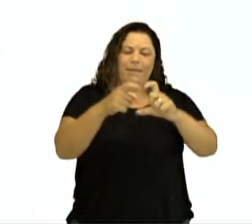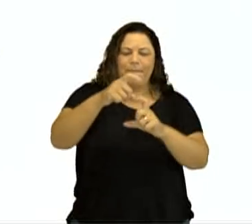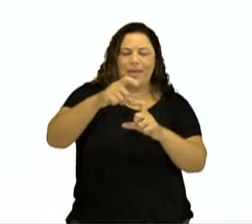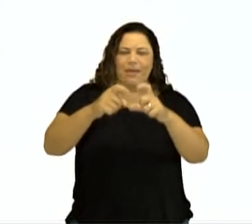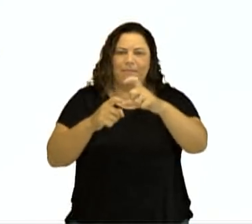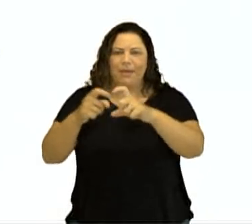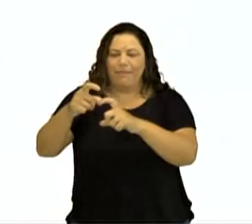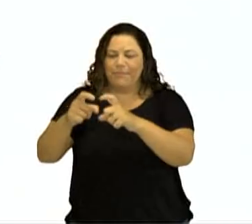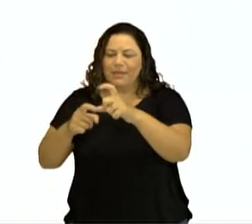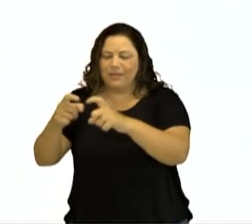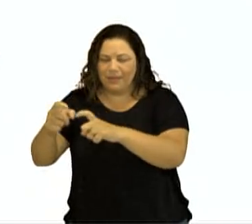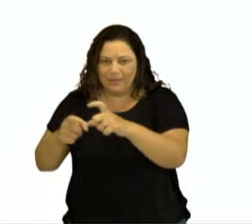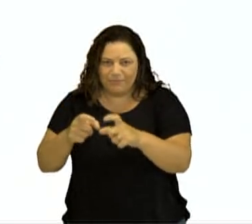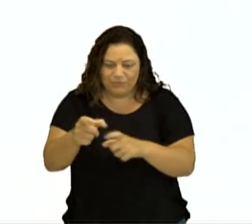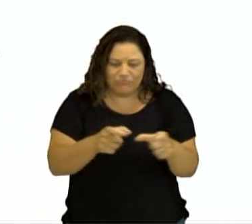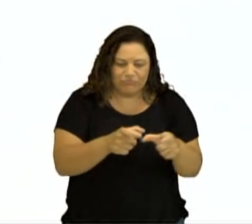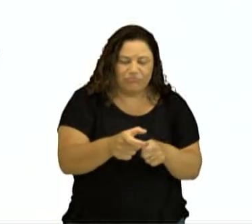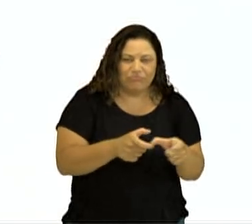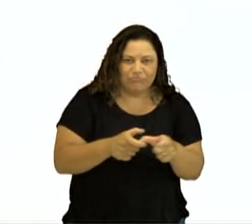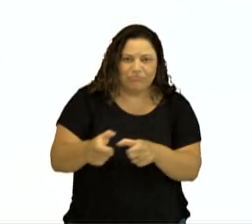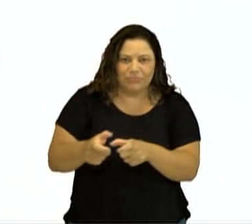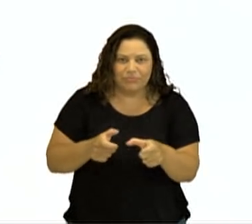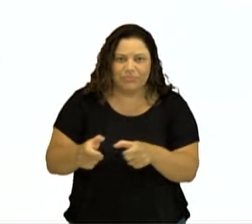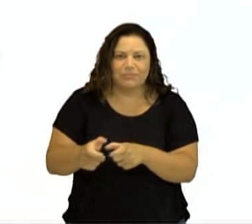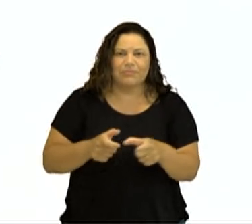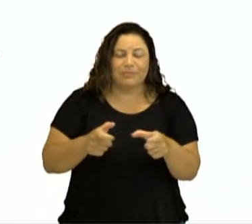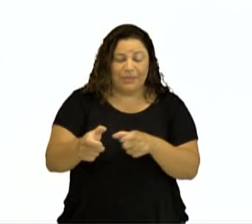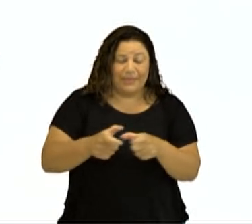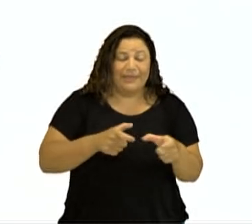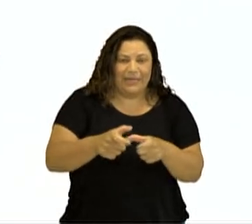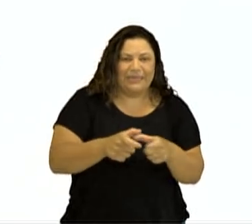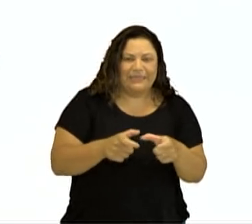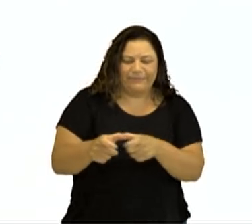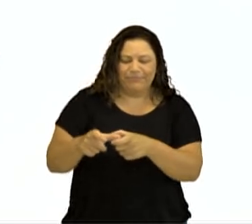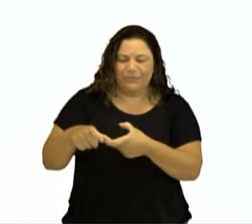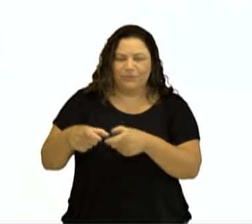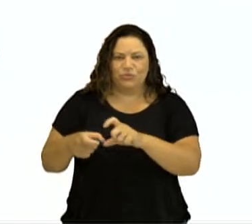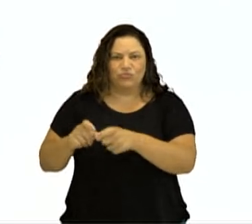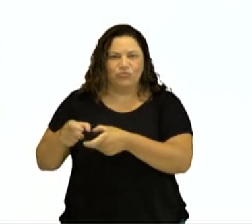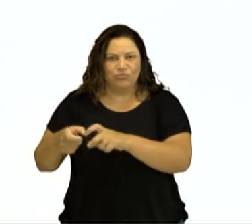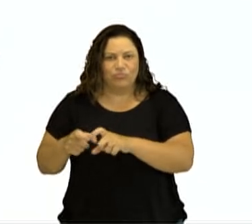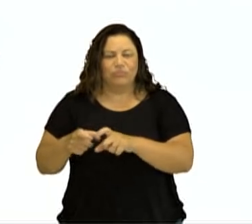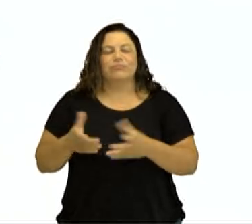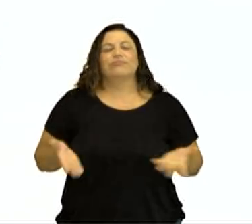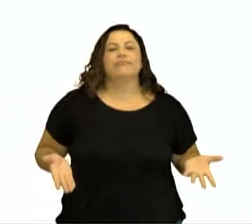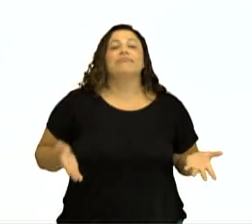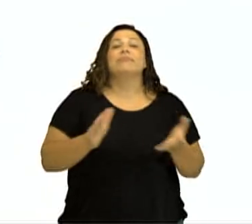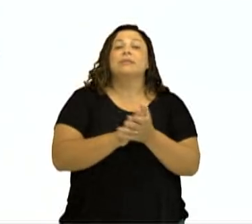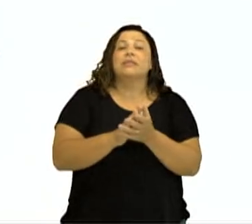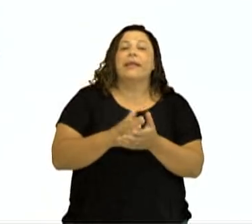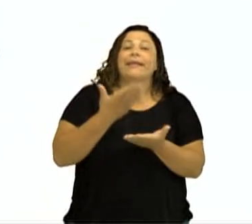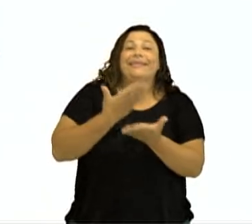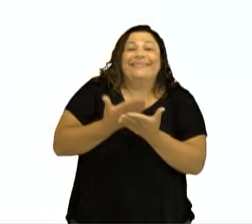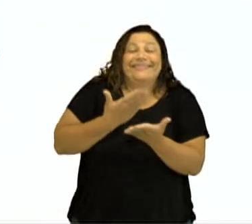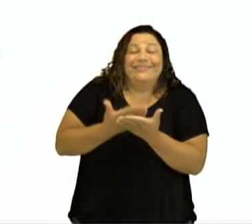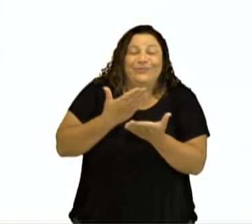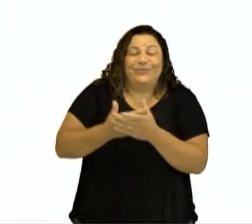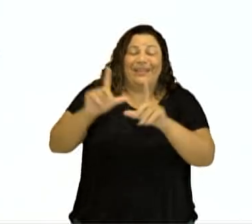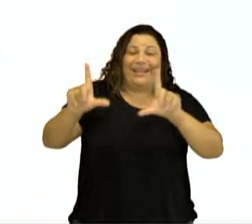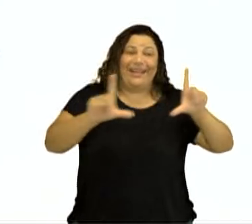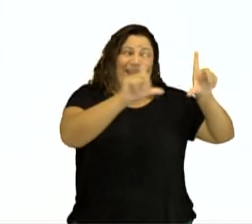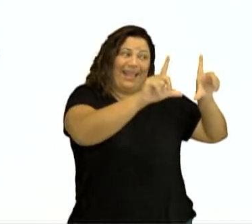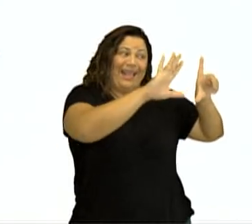você pega aquelas pecinhas, vai montando até chegar a um objetivo. Pois bem, estudar a tabela